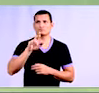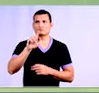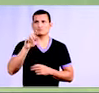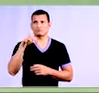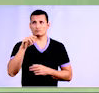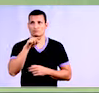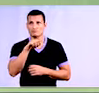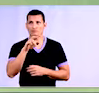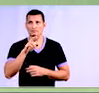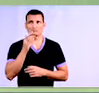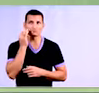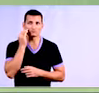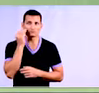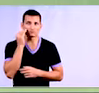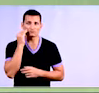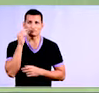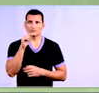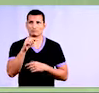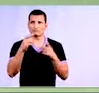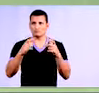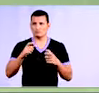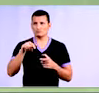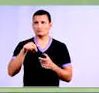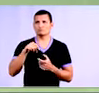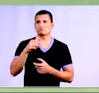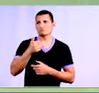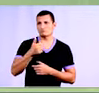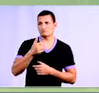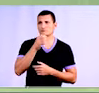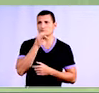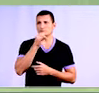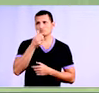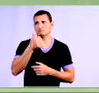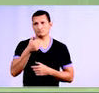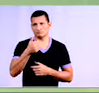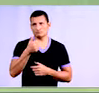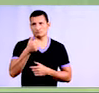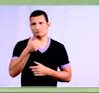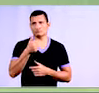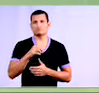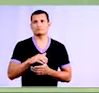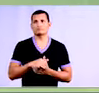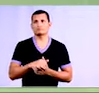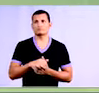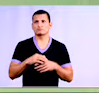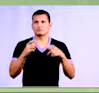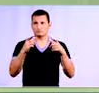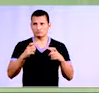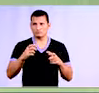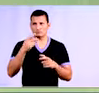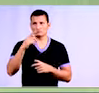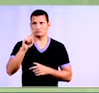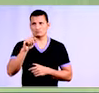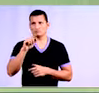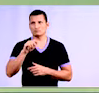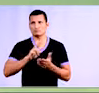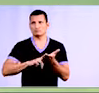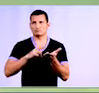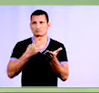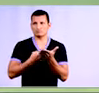vai verificar se o endereço da instrução é válida. Se for válida, o endereço da página é